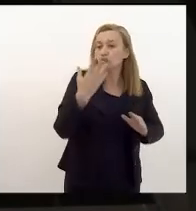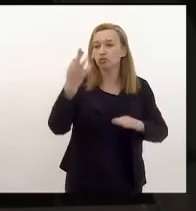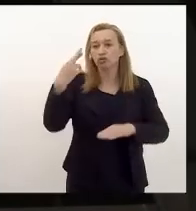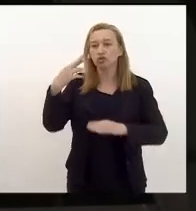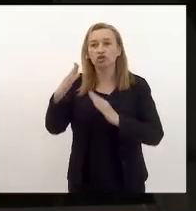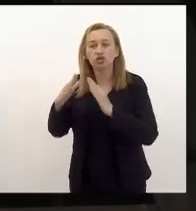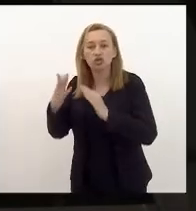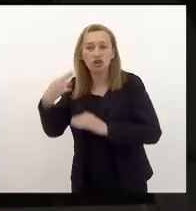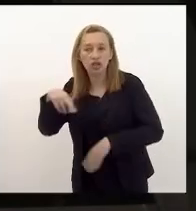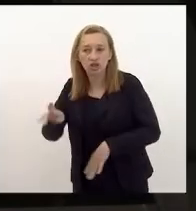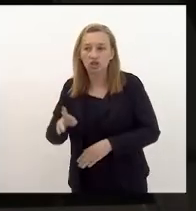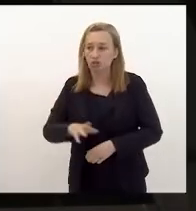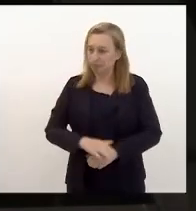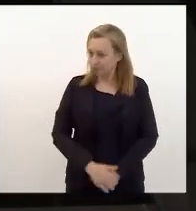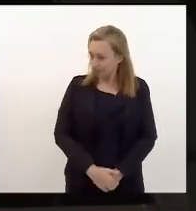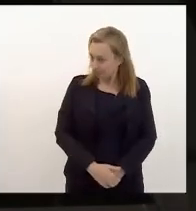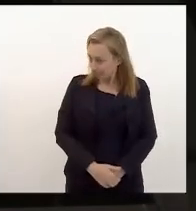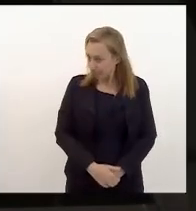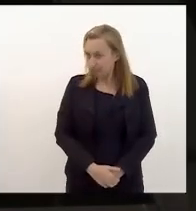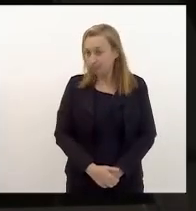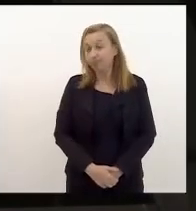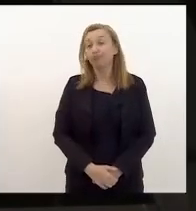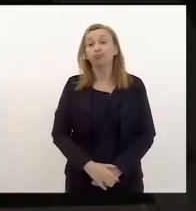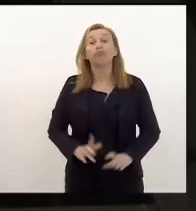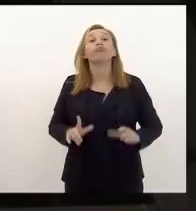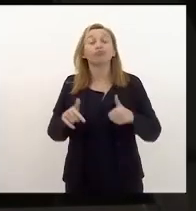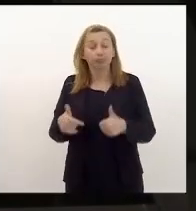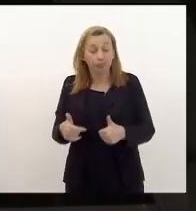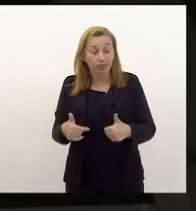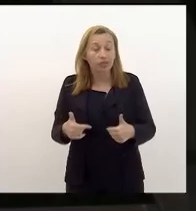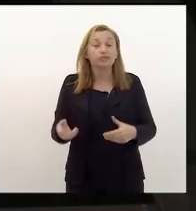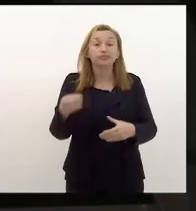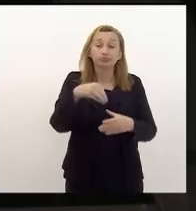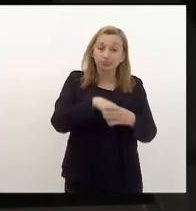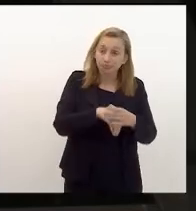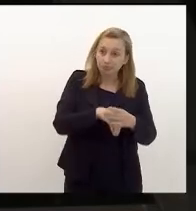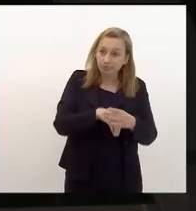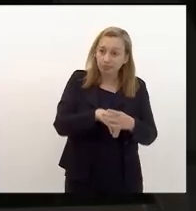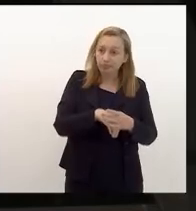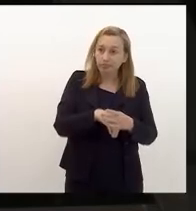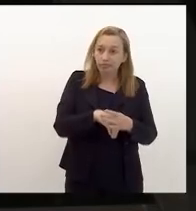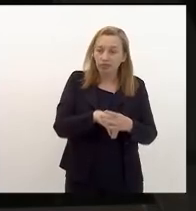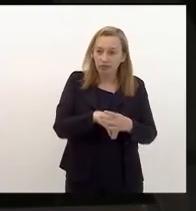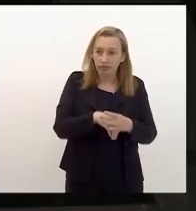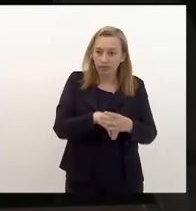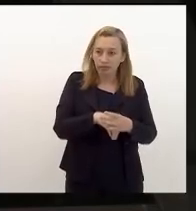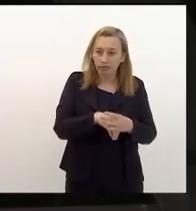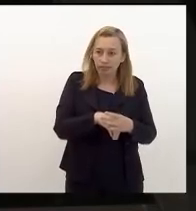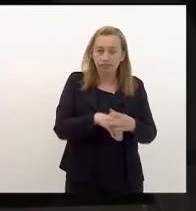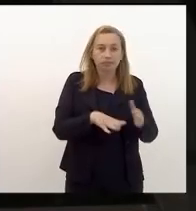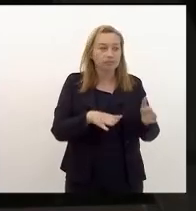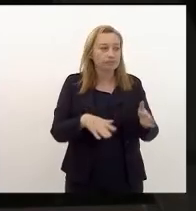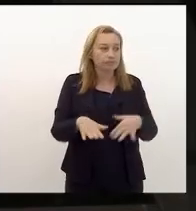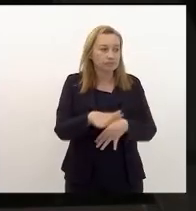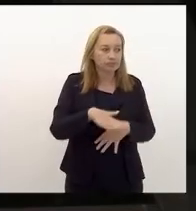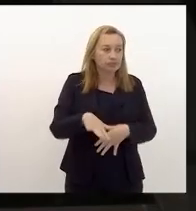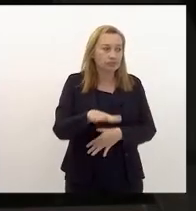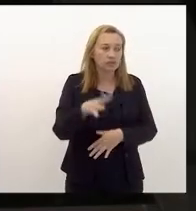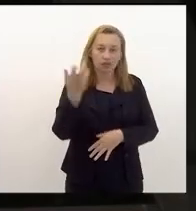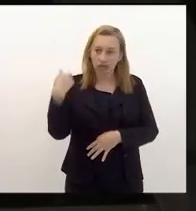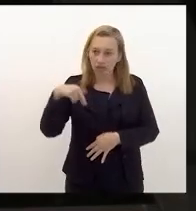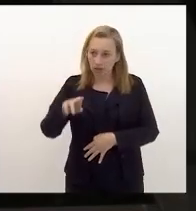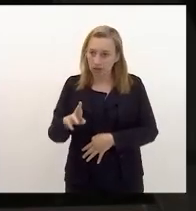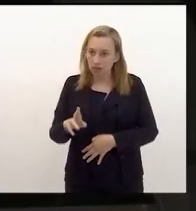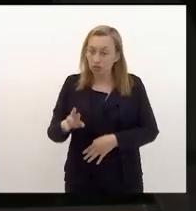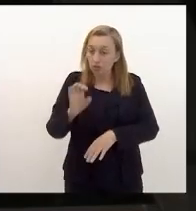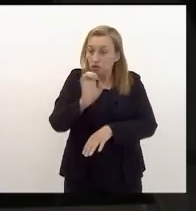algum movimento, alguma atitude, ação dentro da faixa religiosa. O